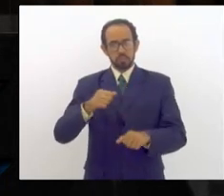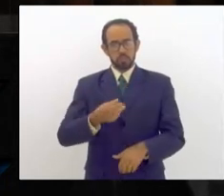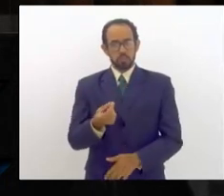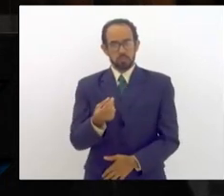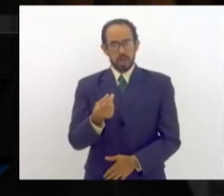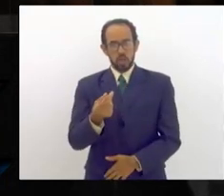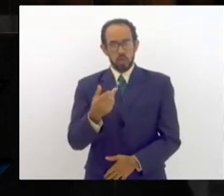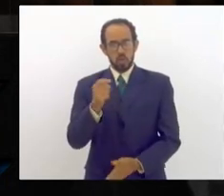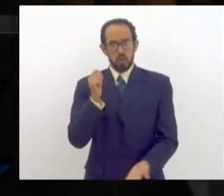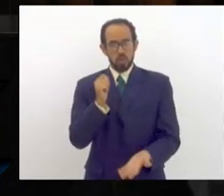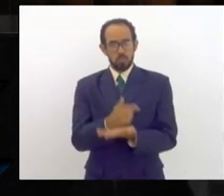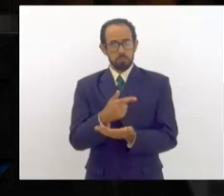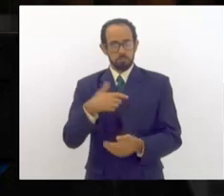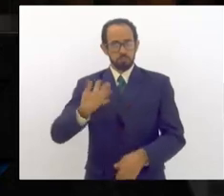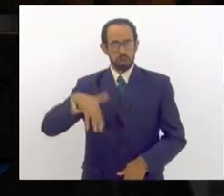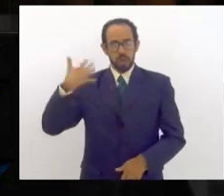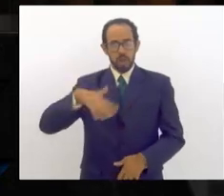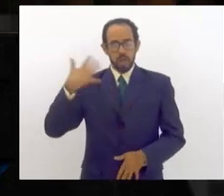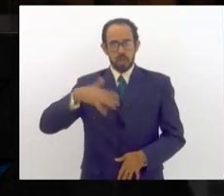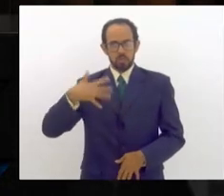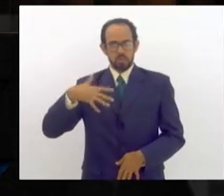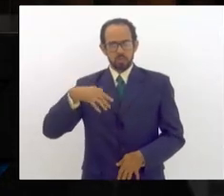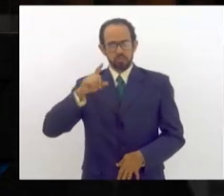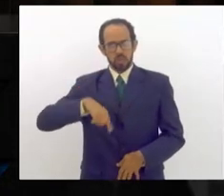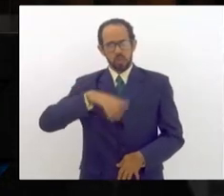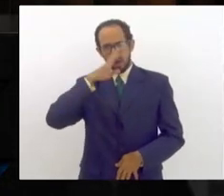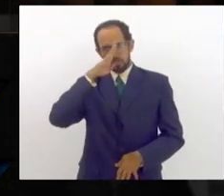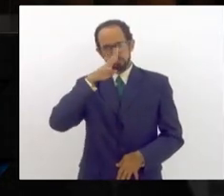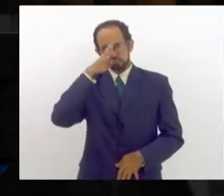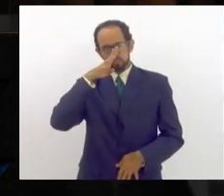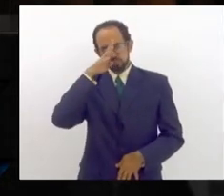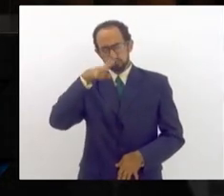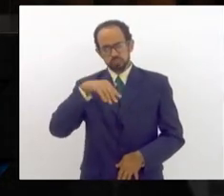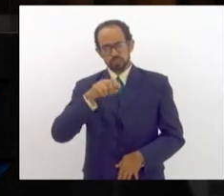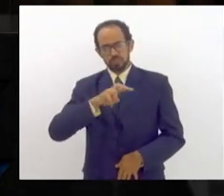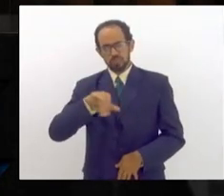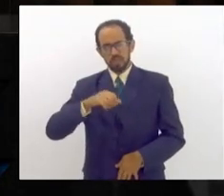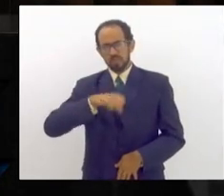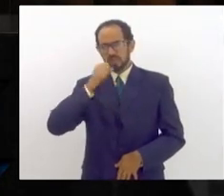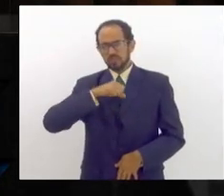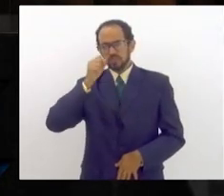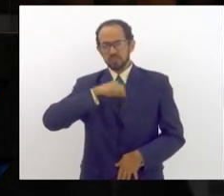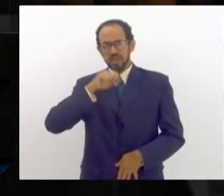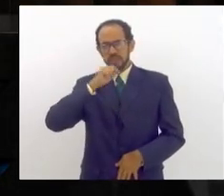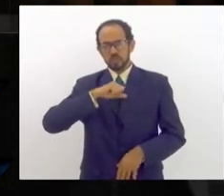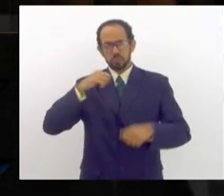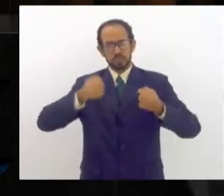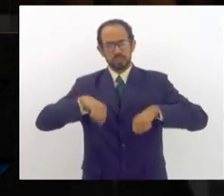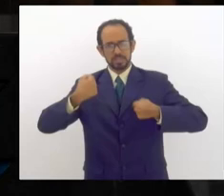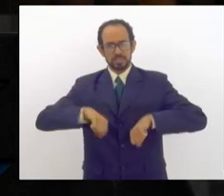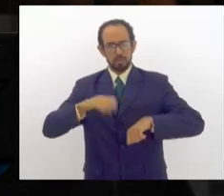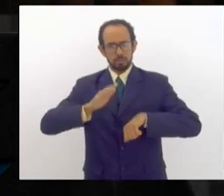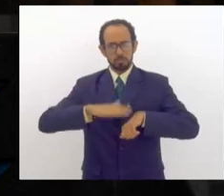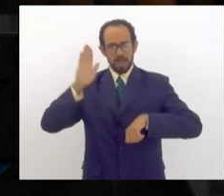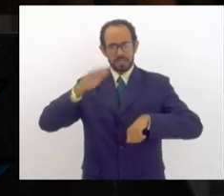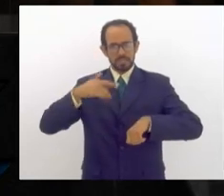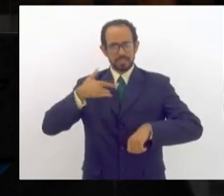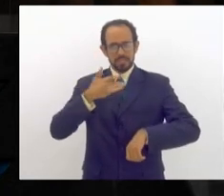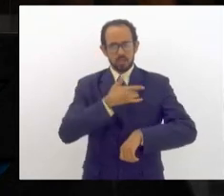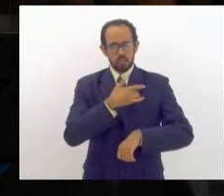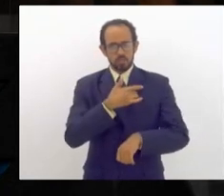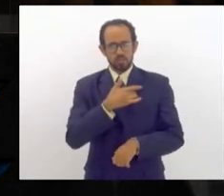contribuição o pagamento Isso é um absurdo Quando você vai ficando velho que precisa mais da